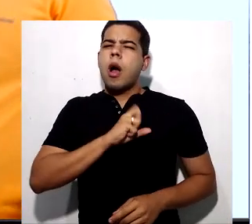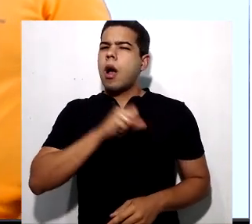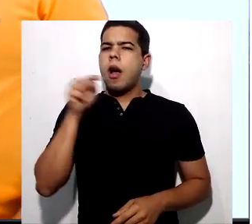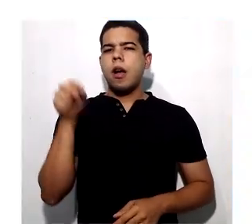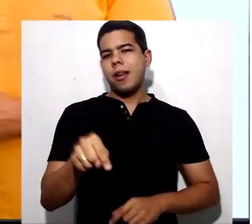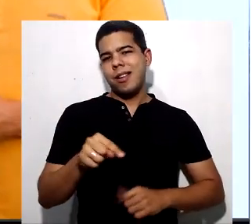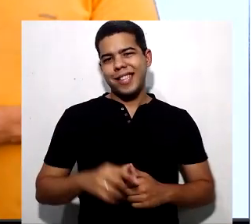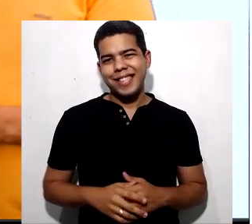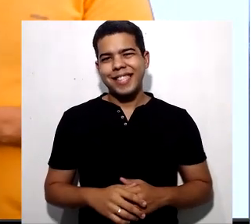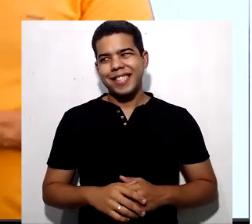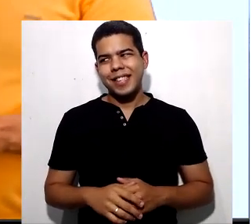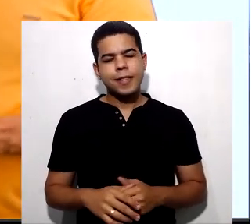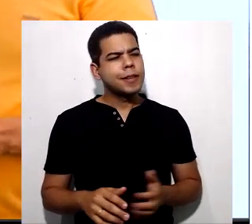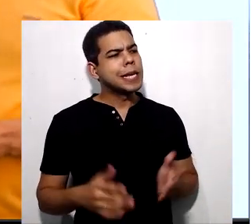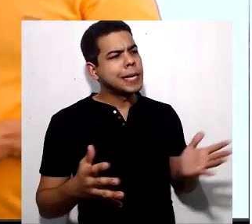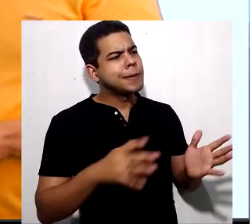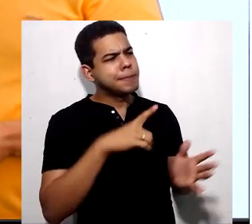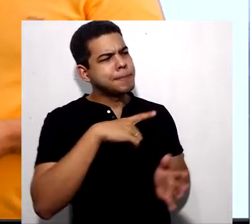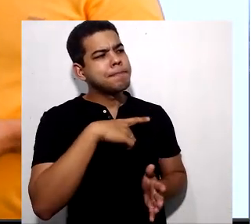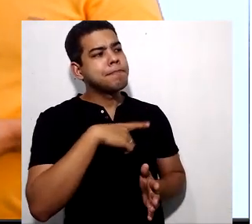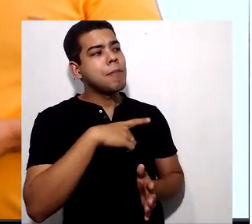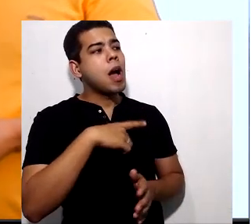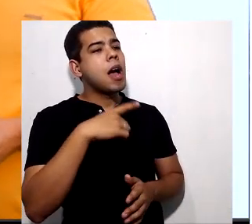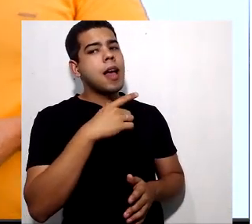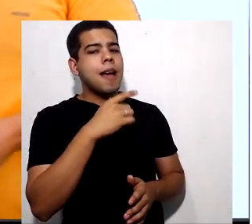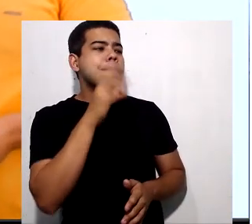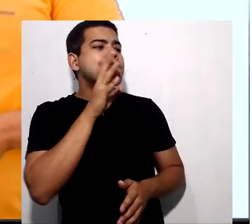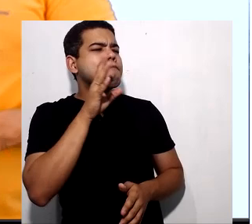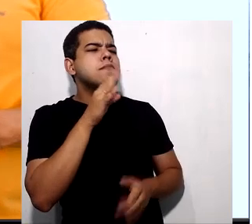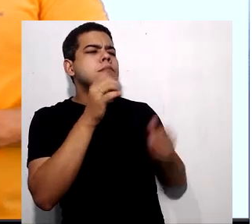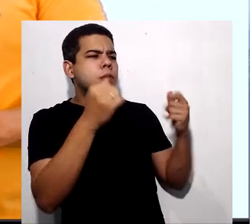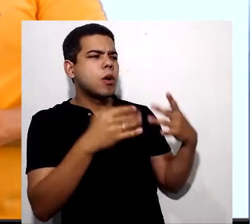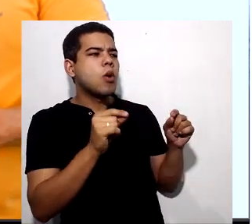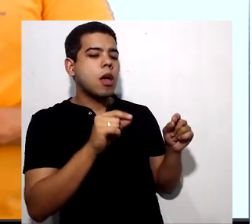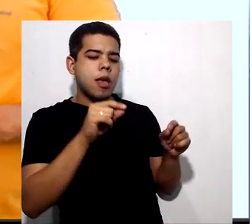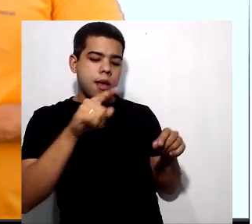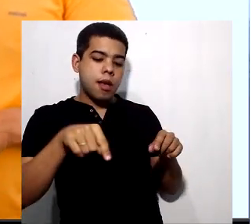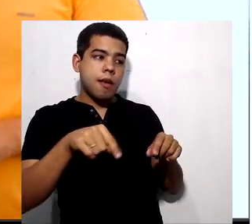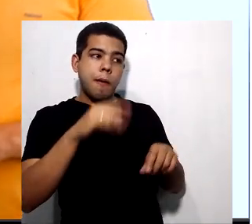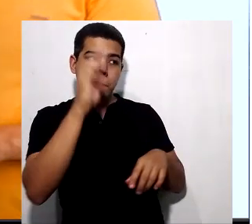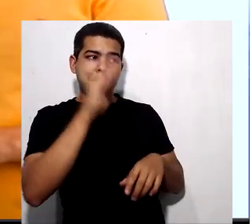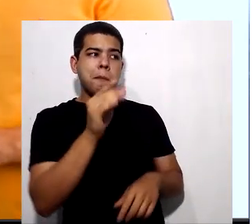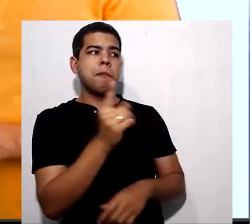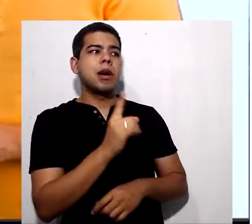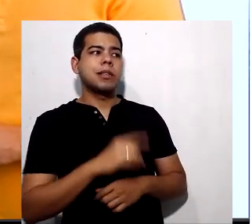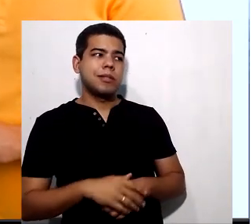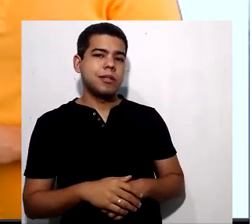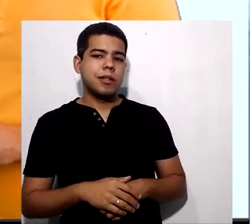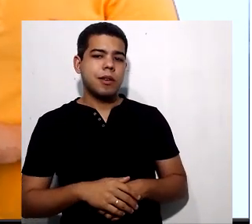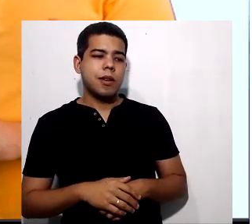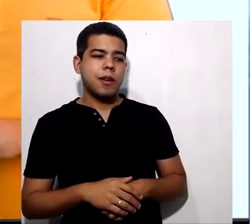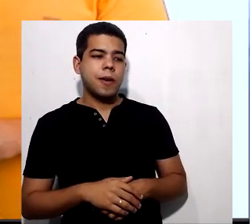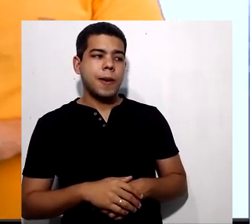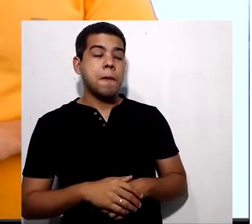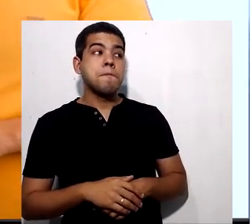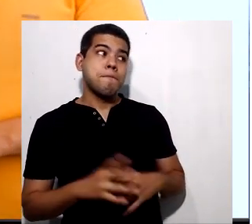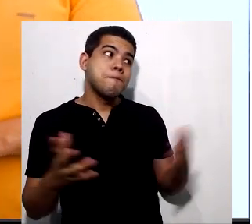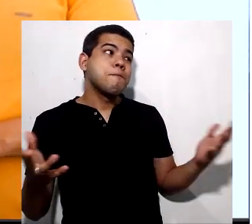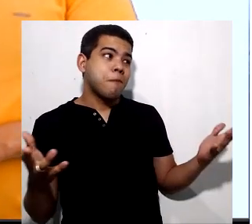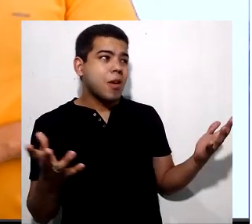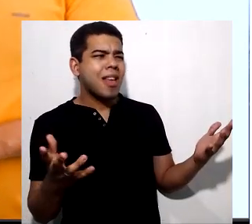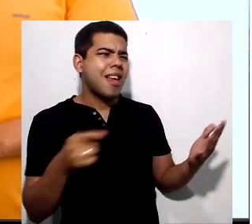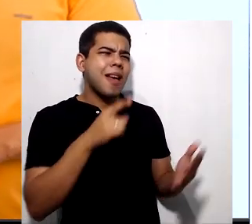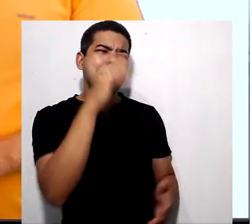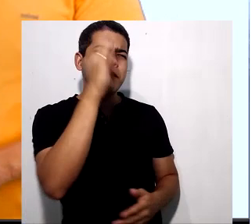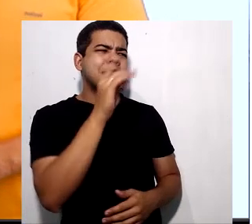terra natal. Vamos lá, Samuel, algo interessante é o seguinte, eu falei justamente que ela não é brasileira, certo? Não é brasileira. De nascimento, de coração,